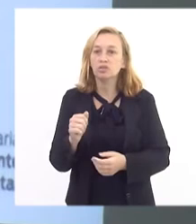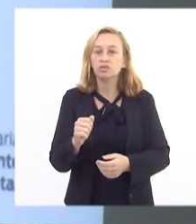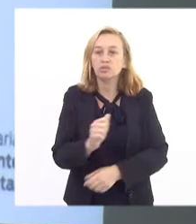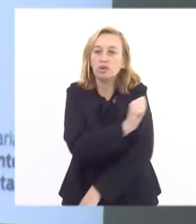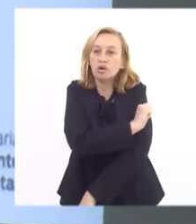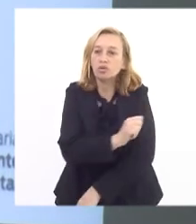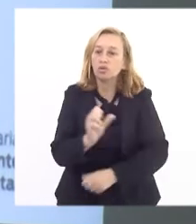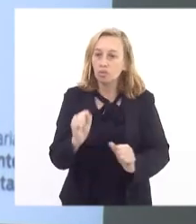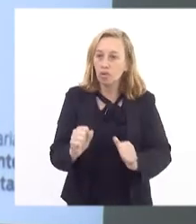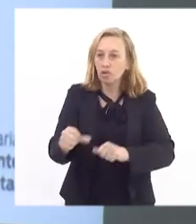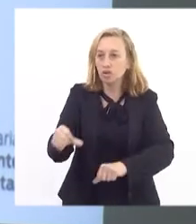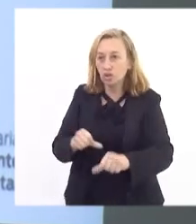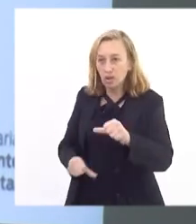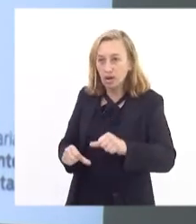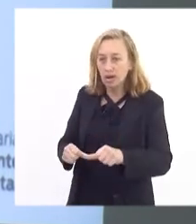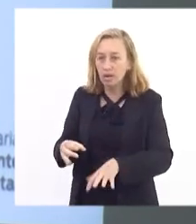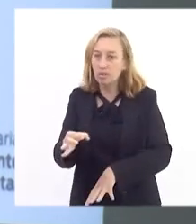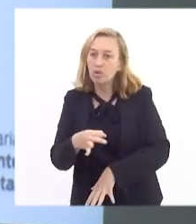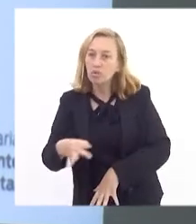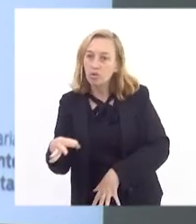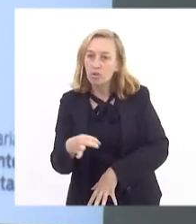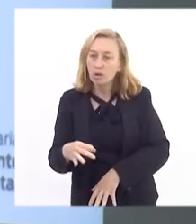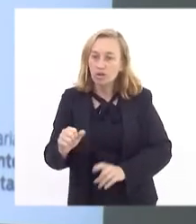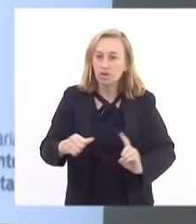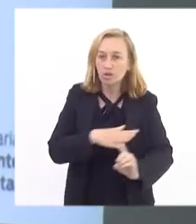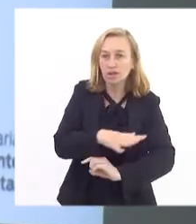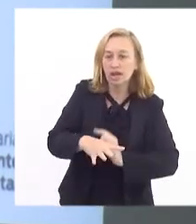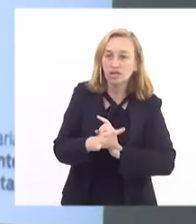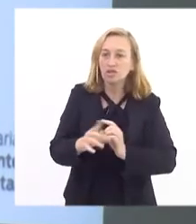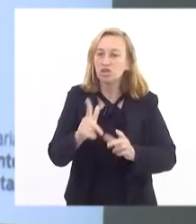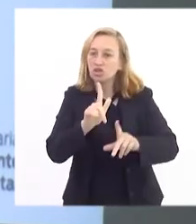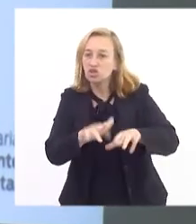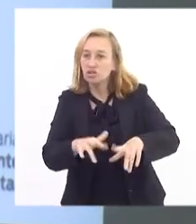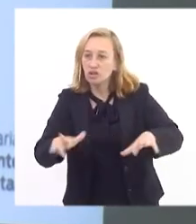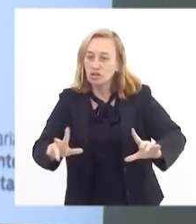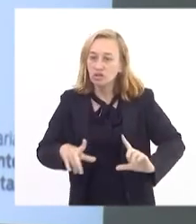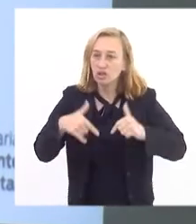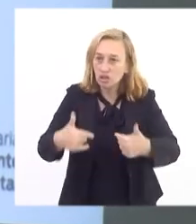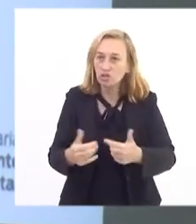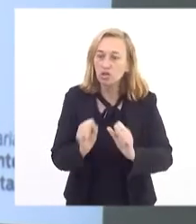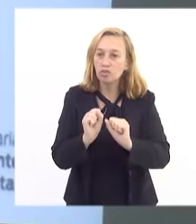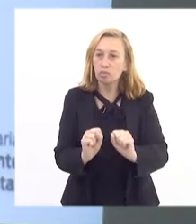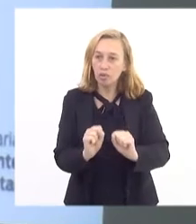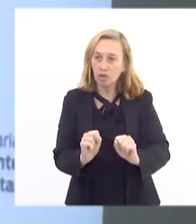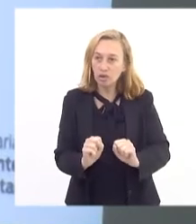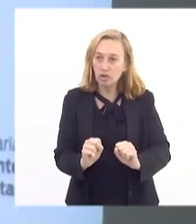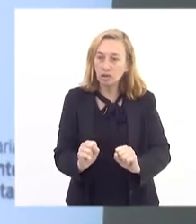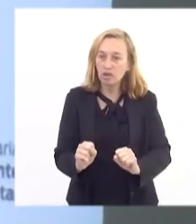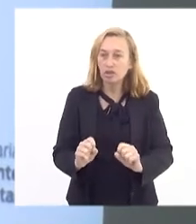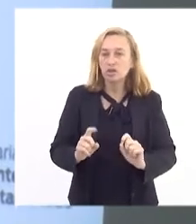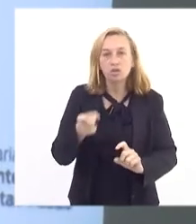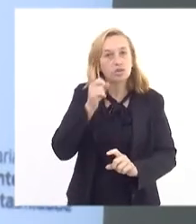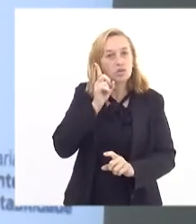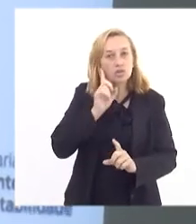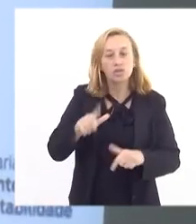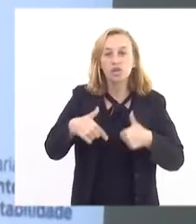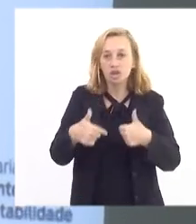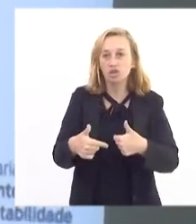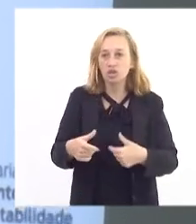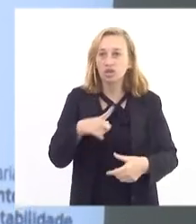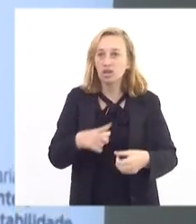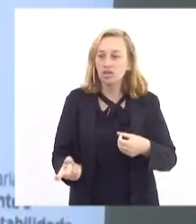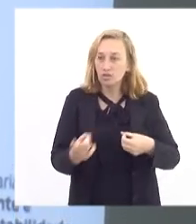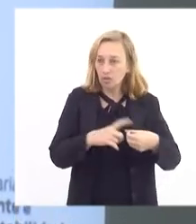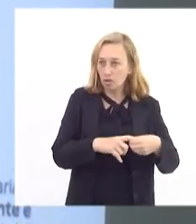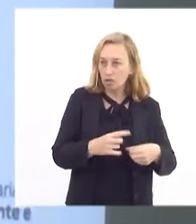resíduo por uma moeda social e diversas outras ações que ele também pode implantar no dia a dia dele e ter algum retorno financeiro e também